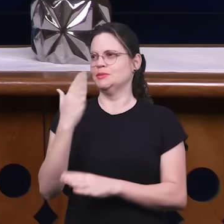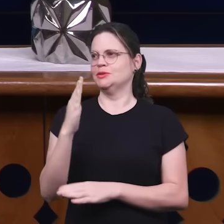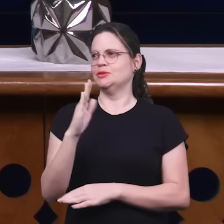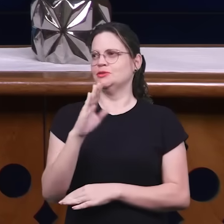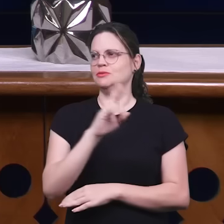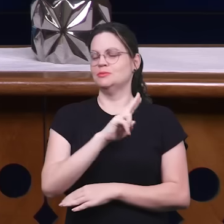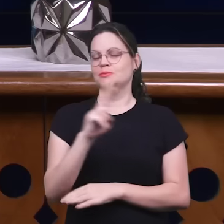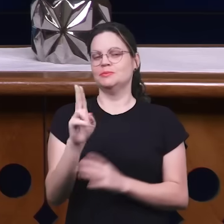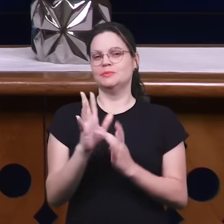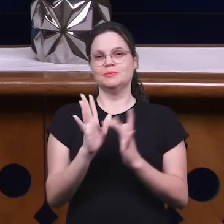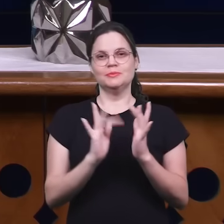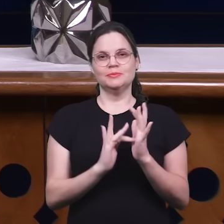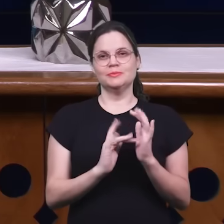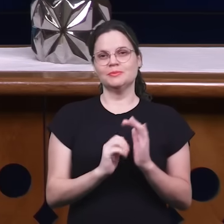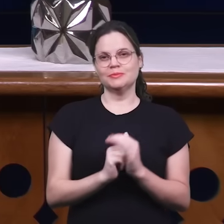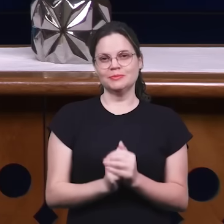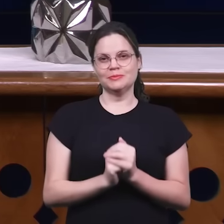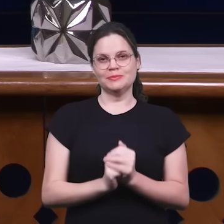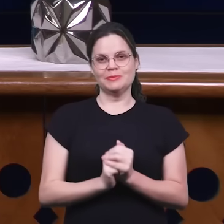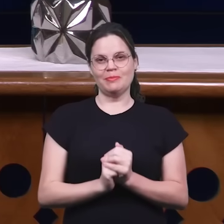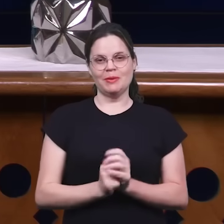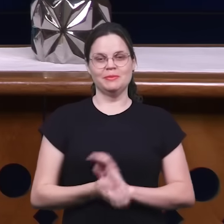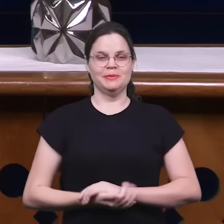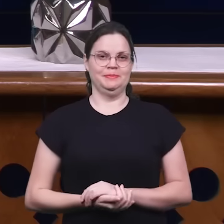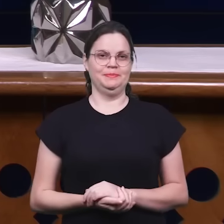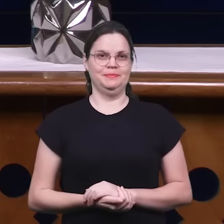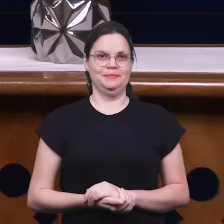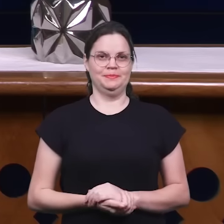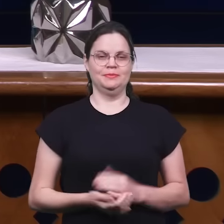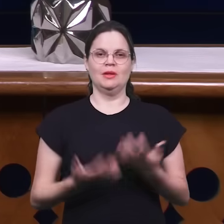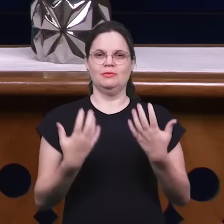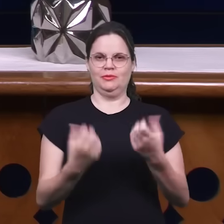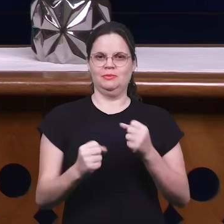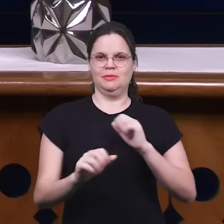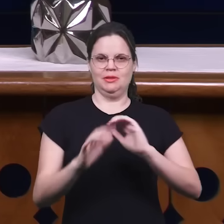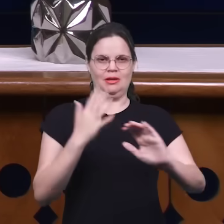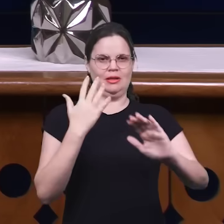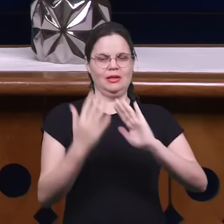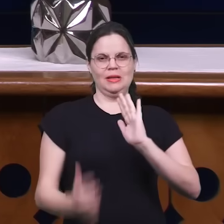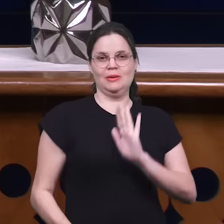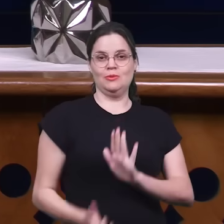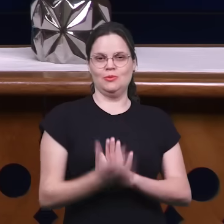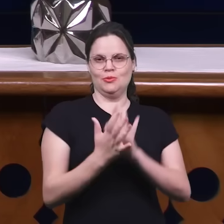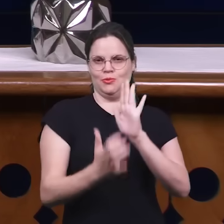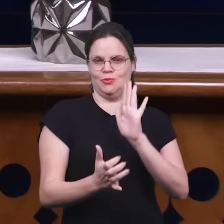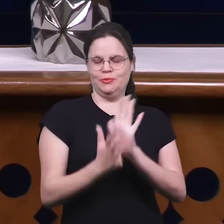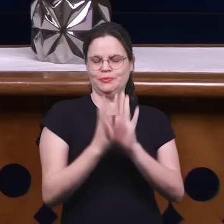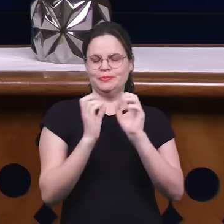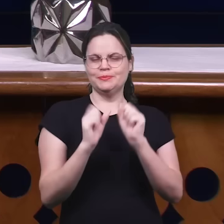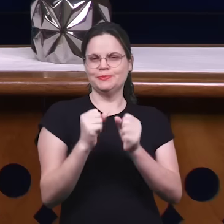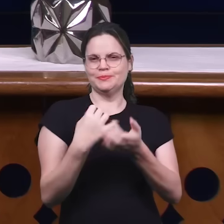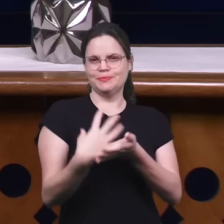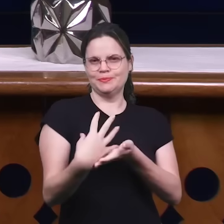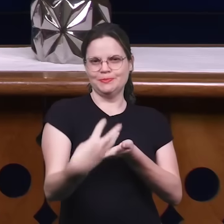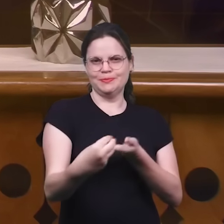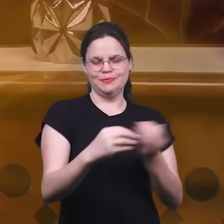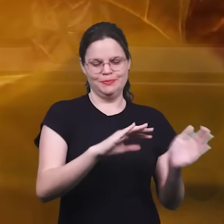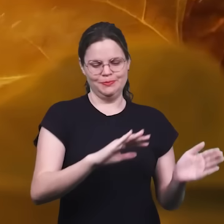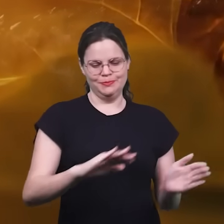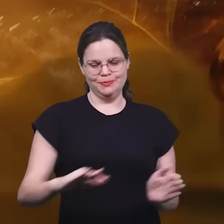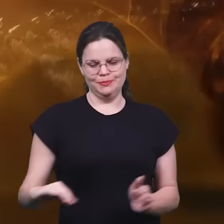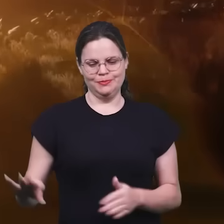em nome do Senhor Jesus. Amém. Agora nós ouviremos um louvor de